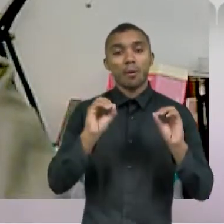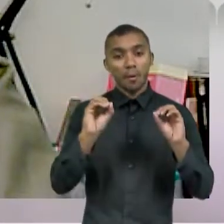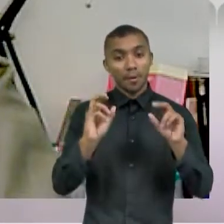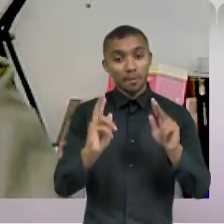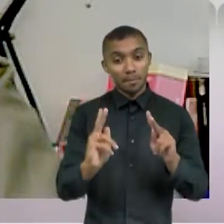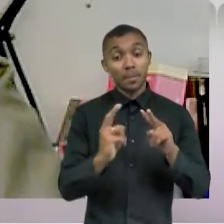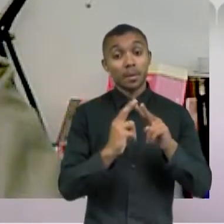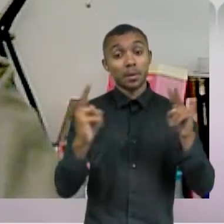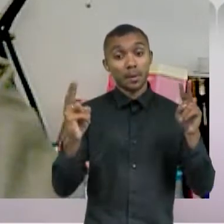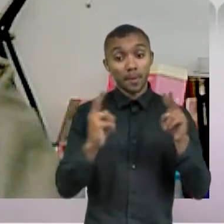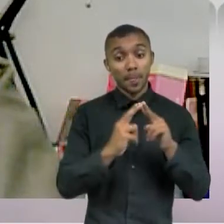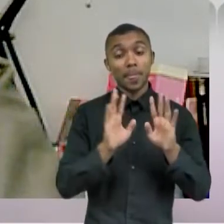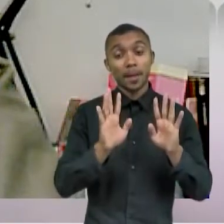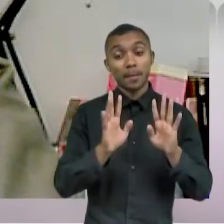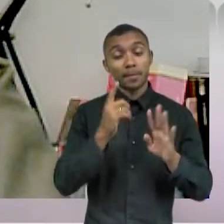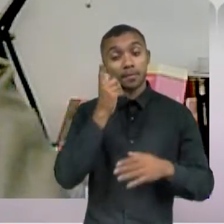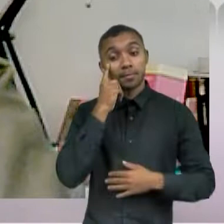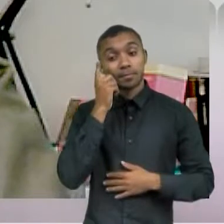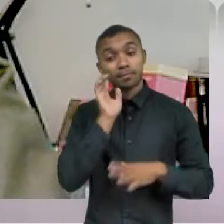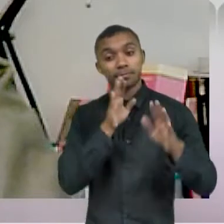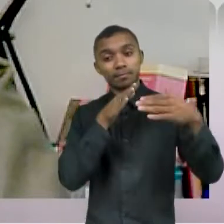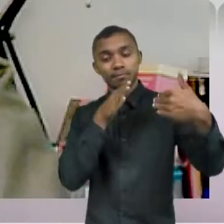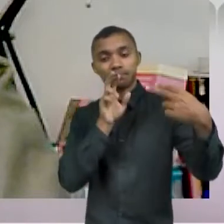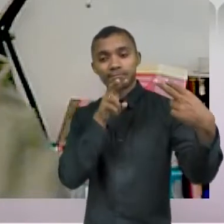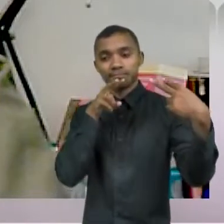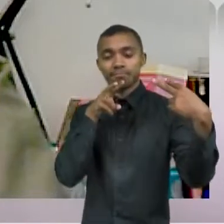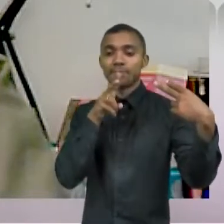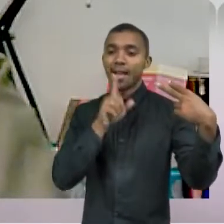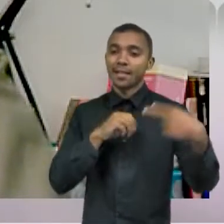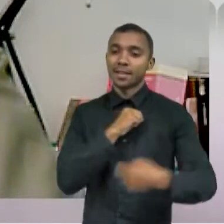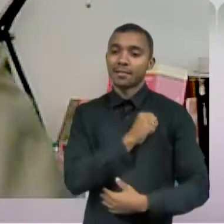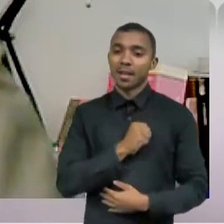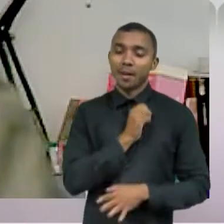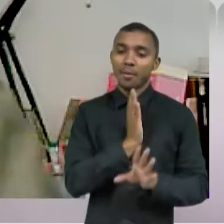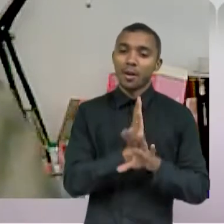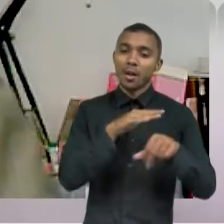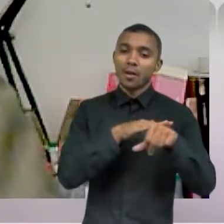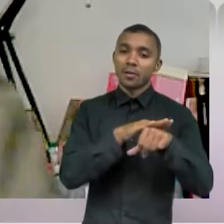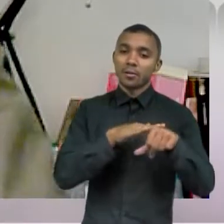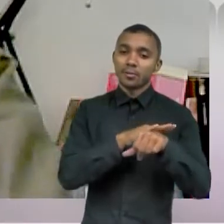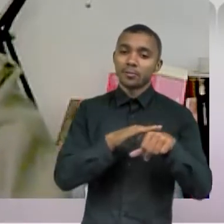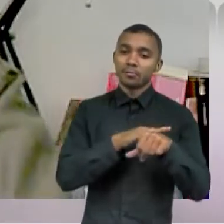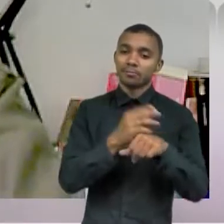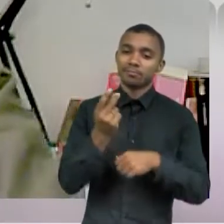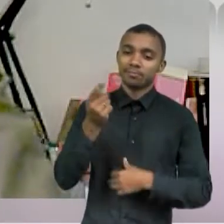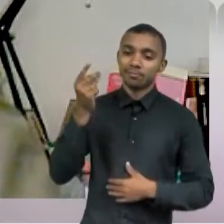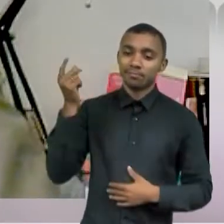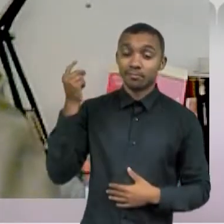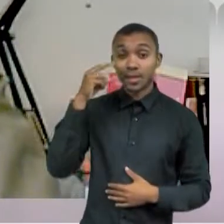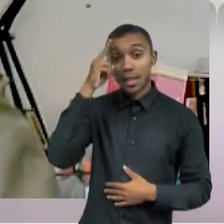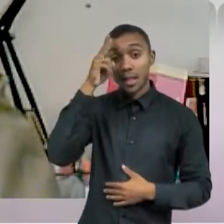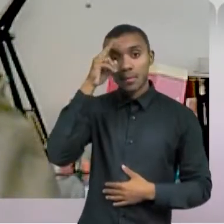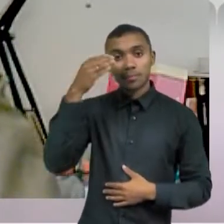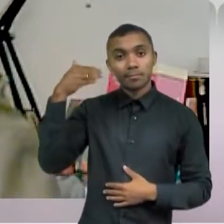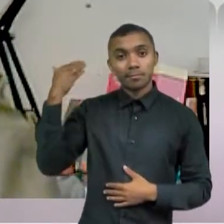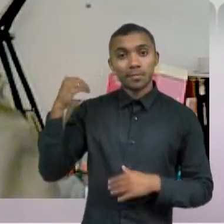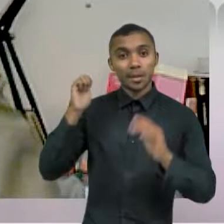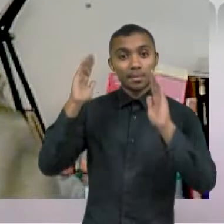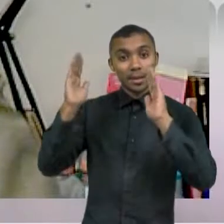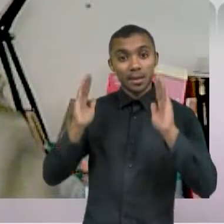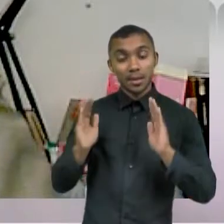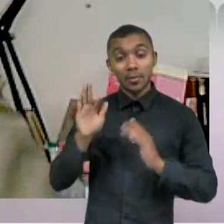virtualmente, estamos aqui matando nossas saudades, né? Quantas conversas, quantos papos nós tivemos naquela